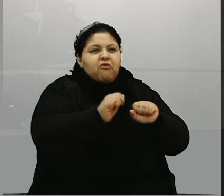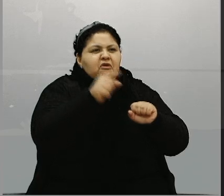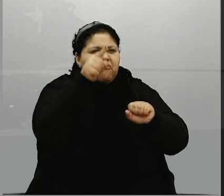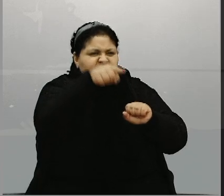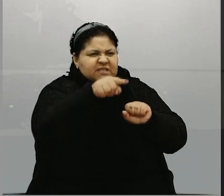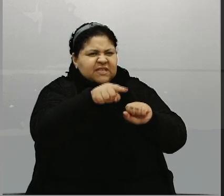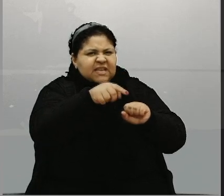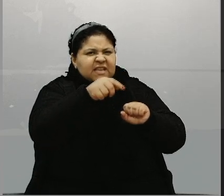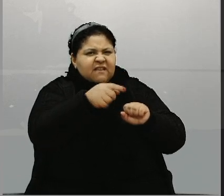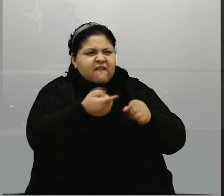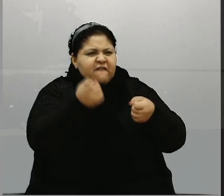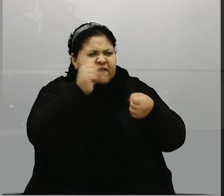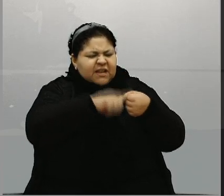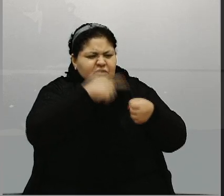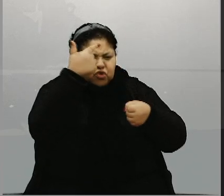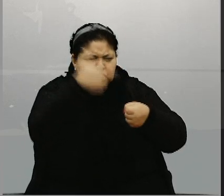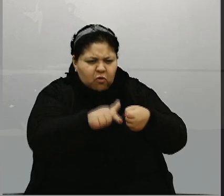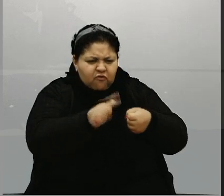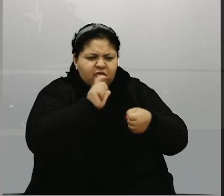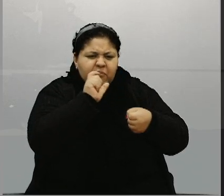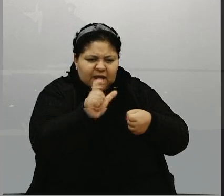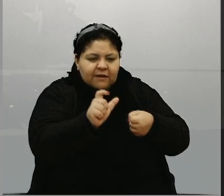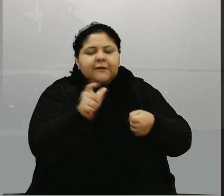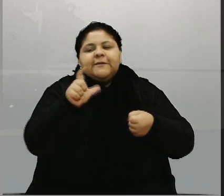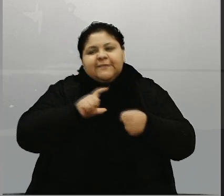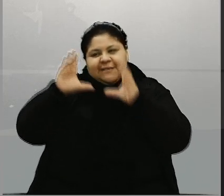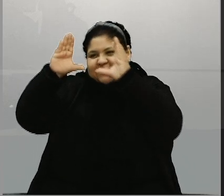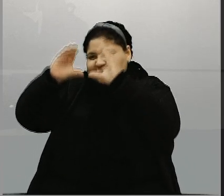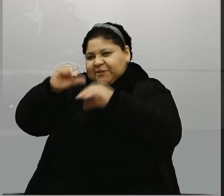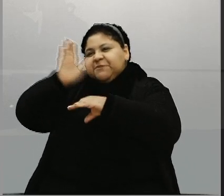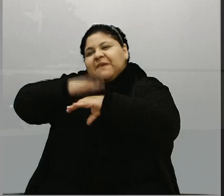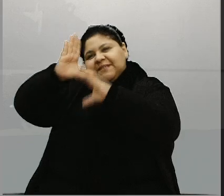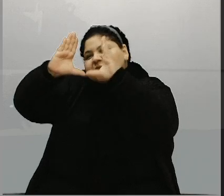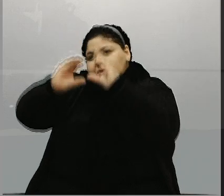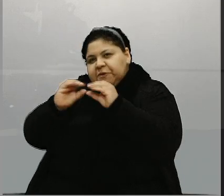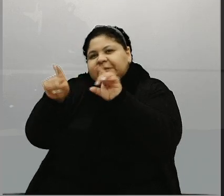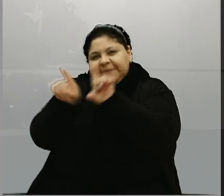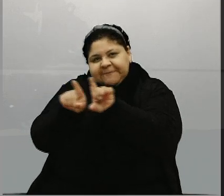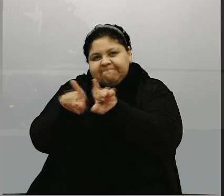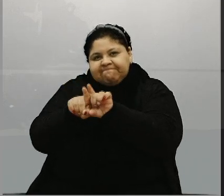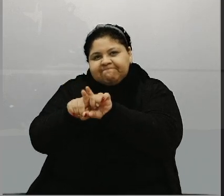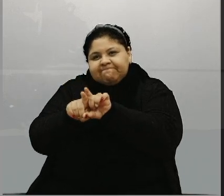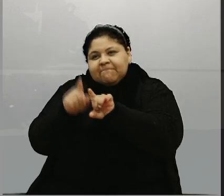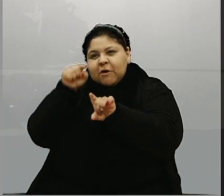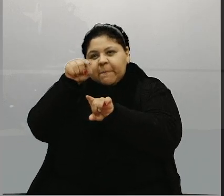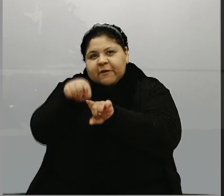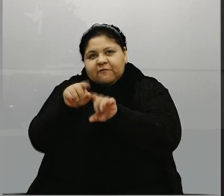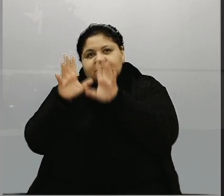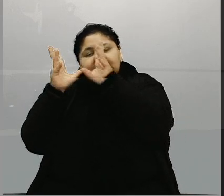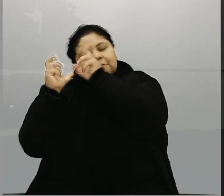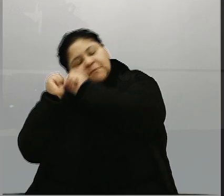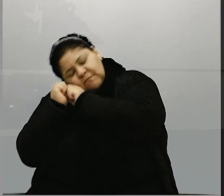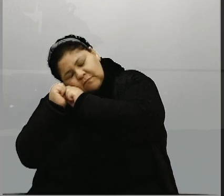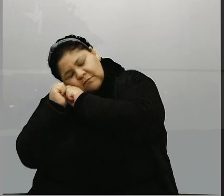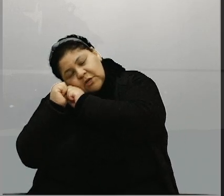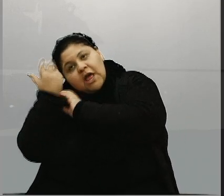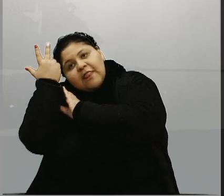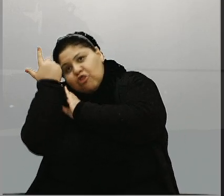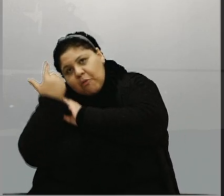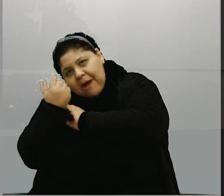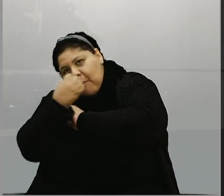redundante. Como escuridão da noite? Tem noites que são mais escuras, queridos. Talvez para você deitar na cabeça no travesseiro e dormir é